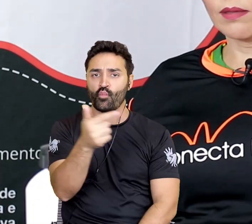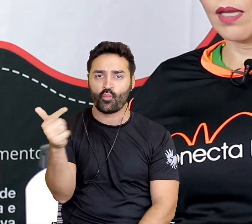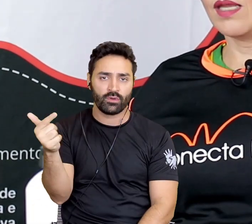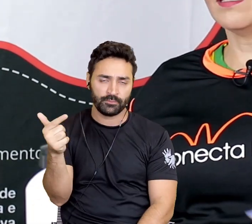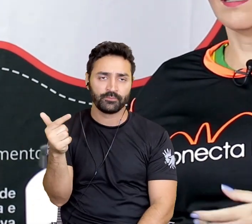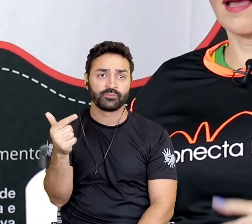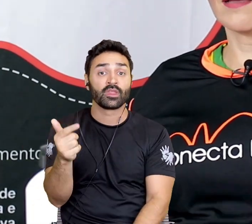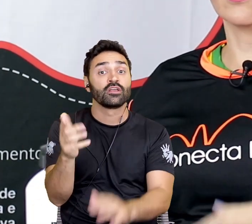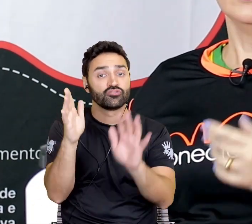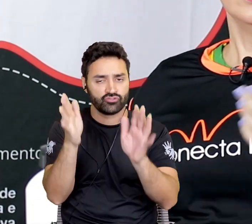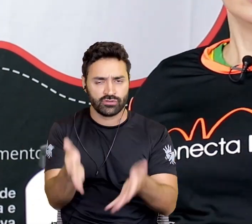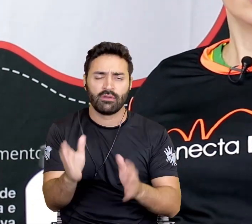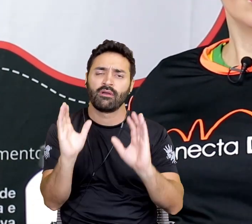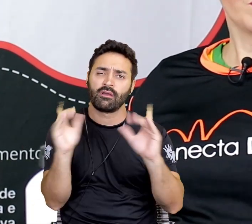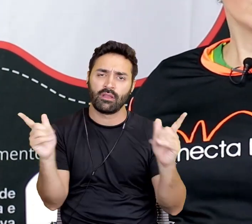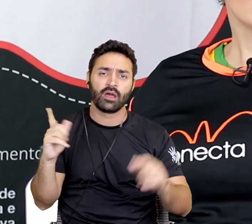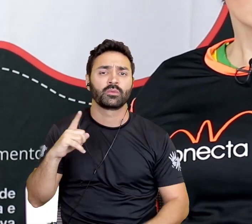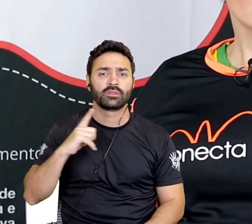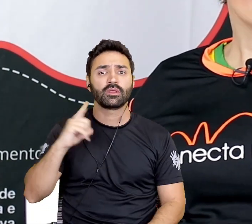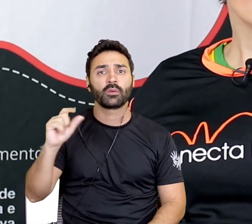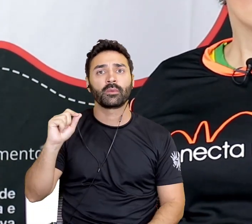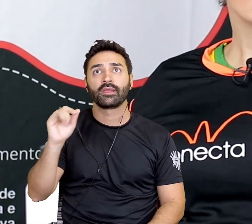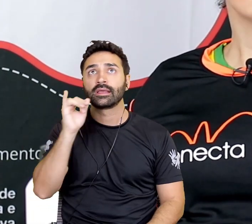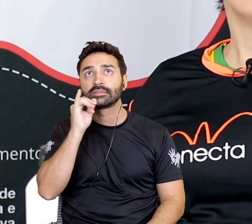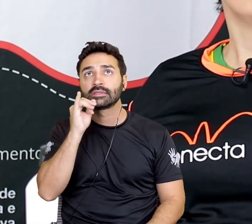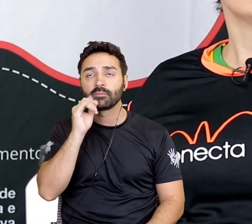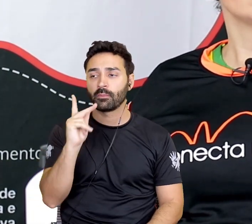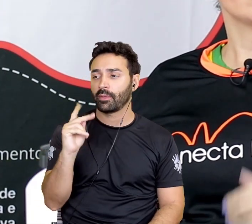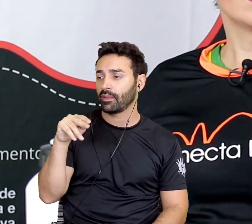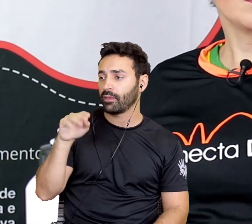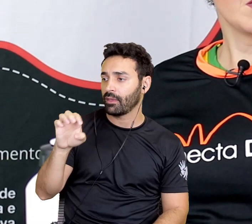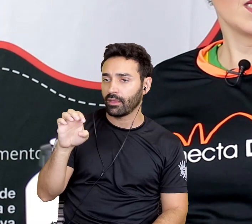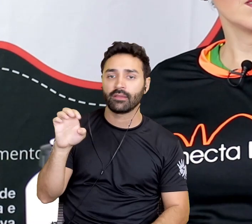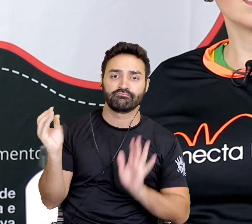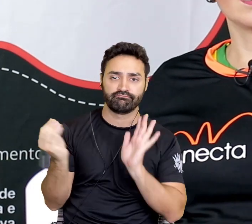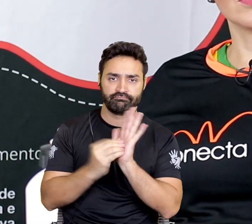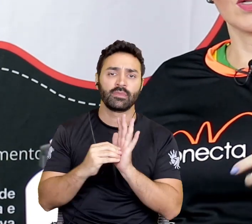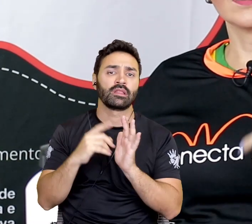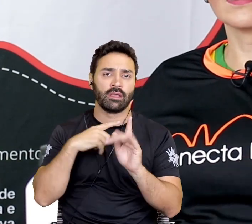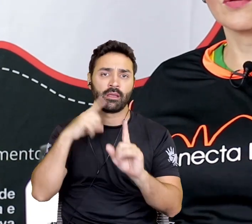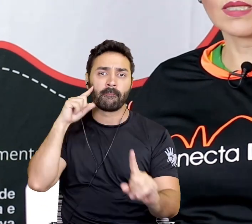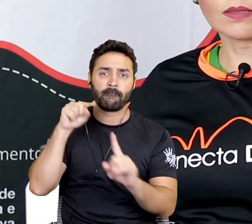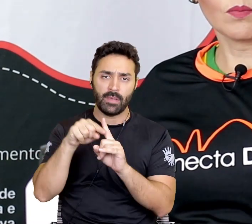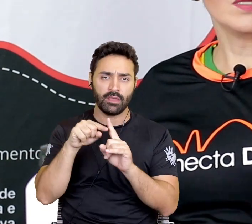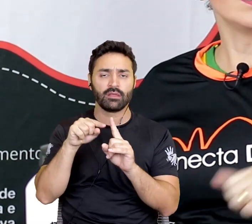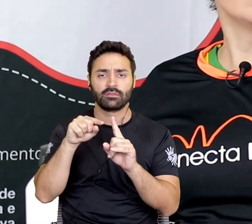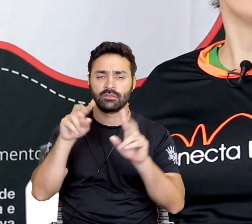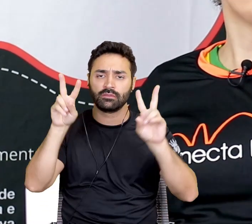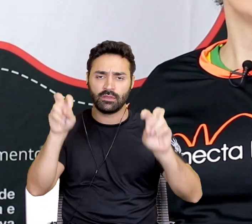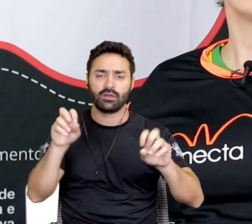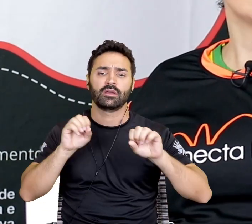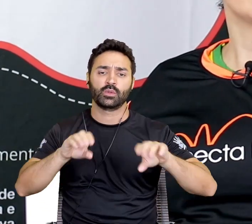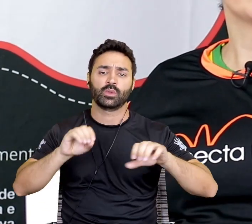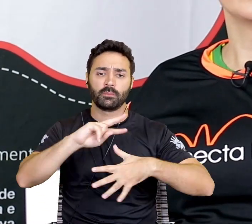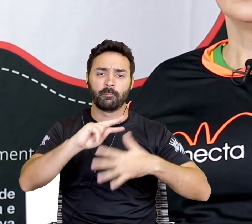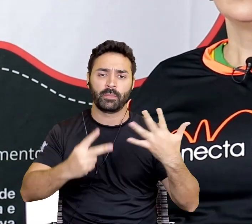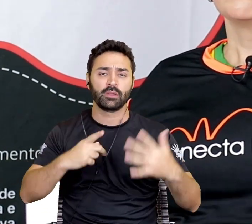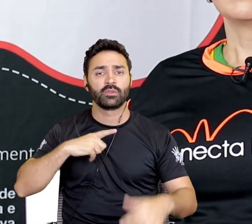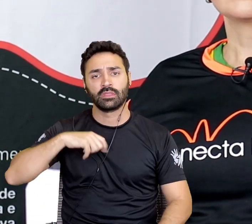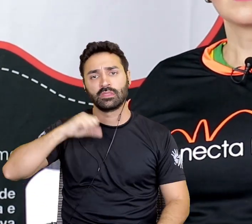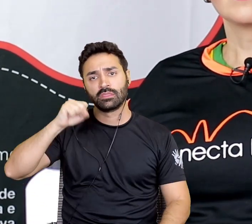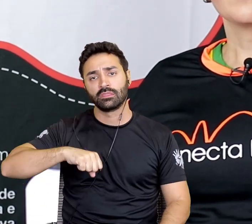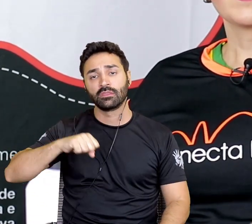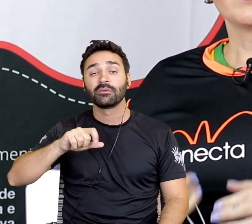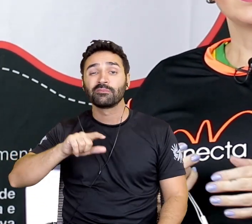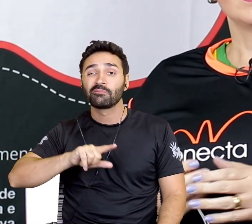já tem, claro, no Plano Nacional da Educação, a gente já tem metas relacionadas à educação bilíngue, por exemplo,